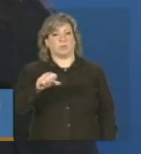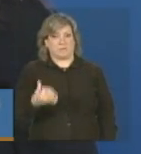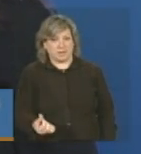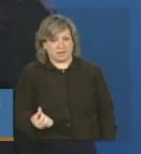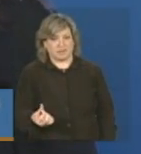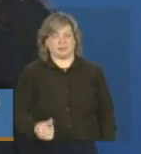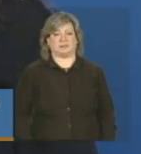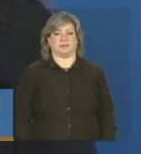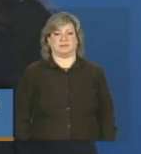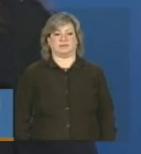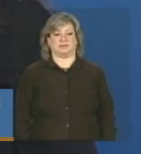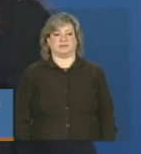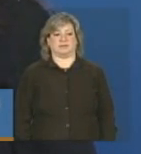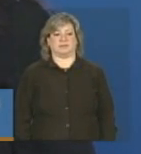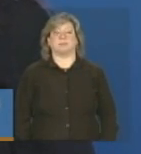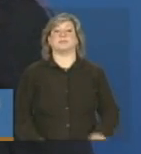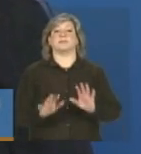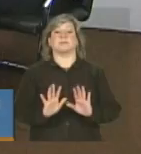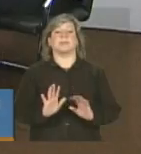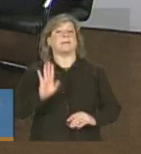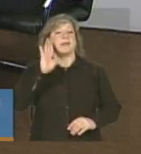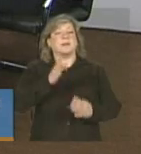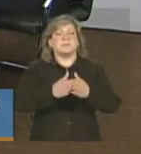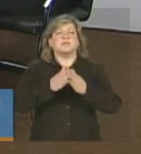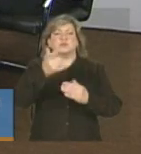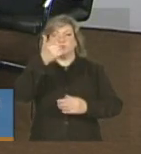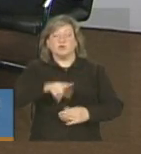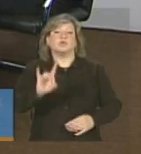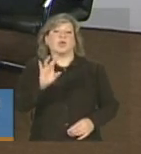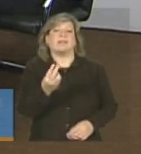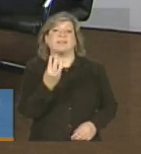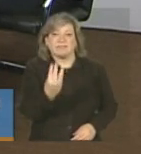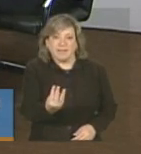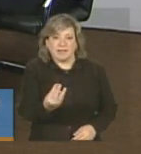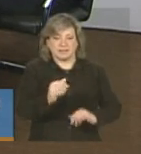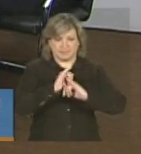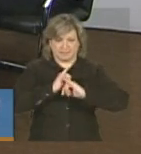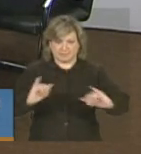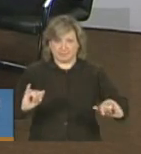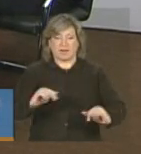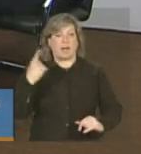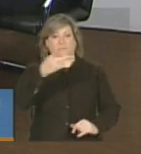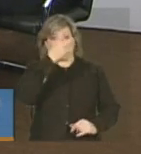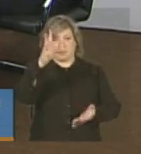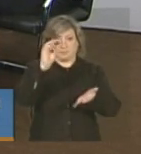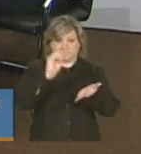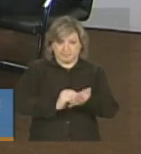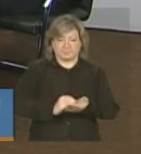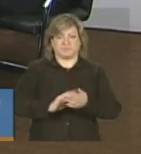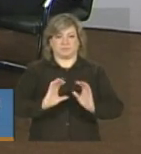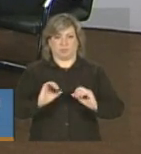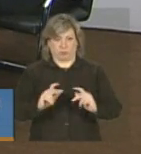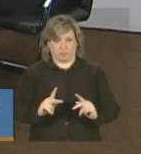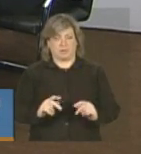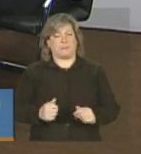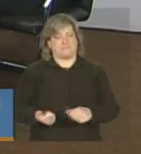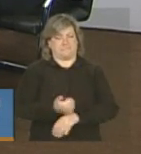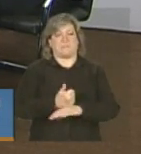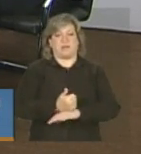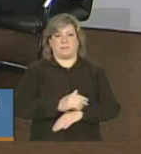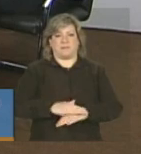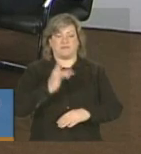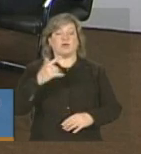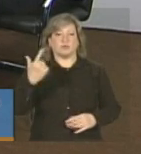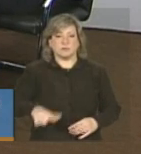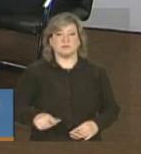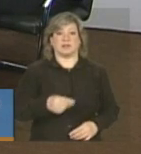8886. Peraí, vamos fechar em três. Três. Vamos fechar em três e repetir esses três para as pessoas gravarem, que aí eu acho que fica mais fácil.